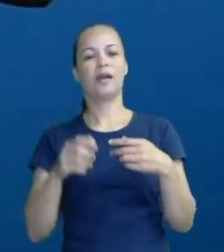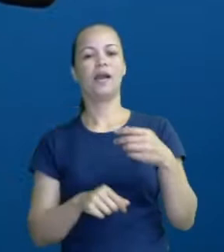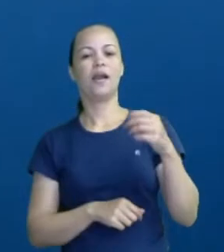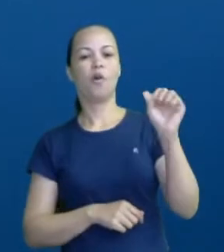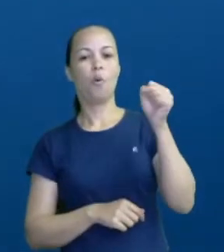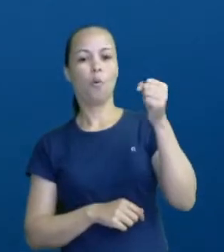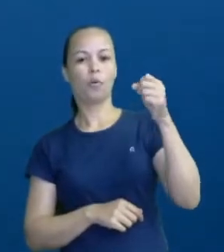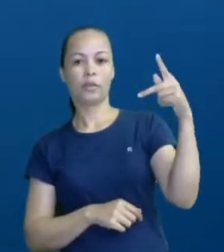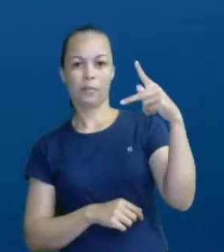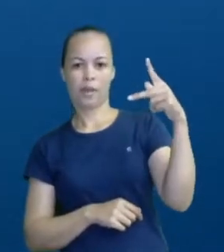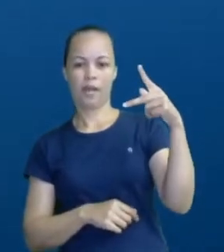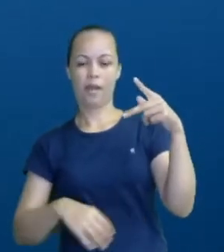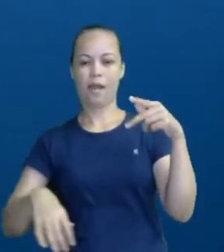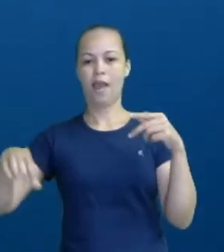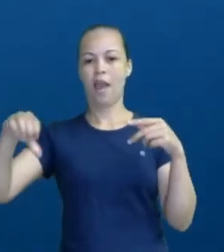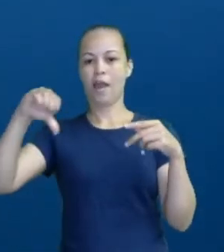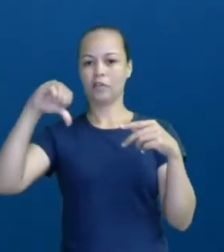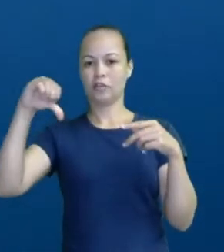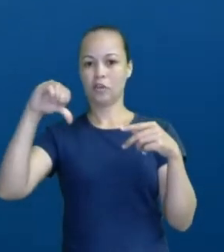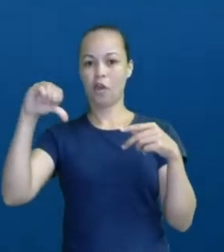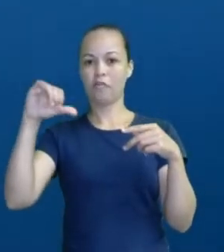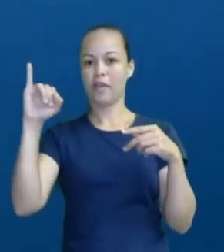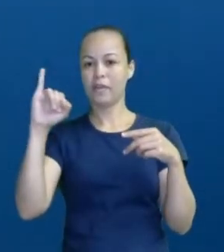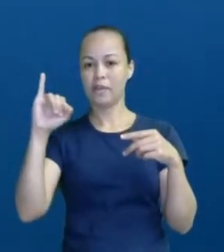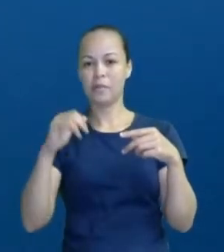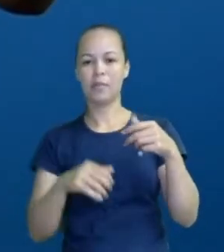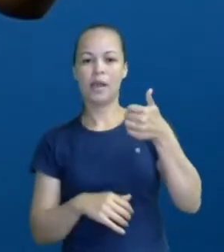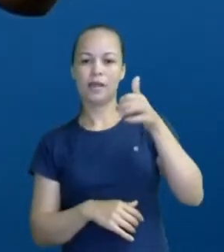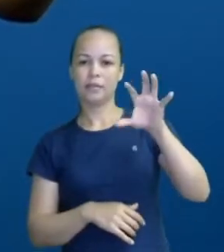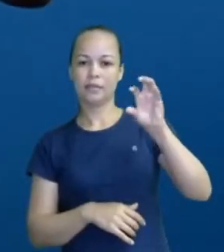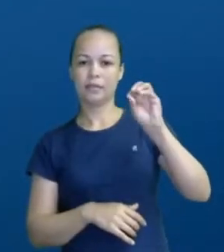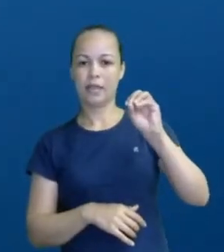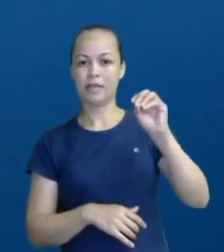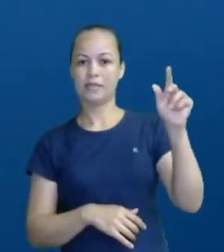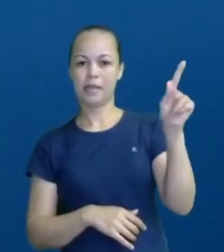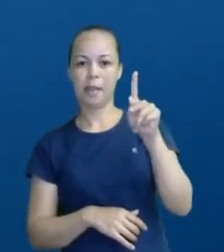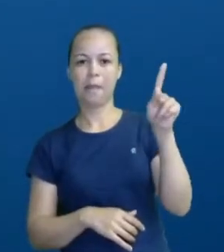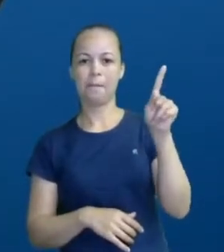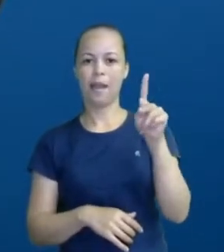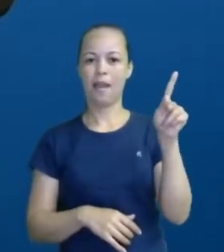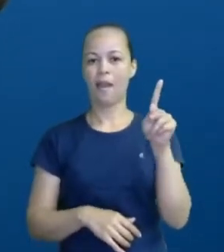par, 9 é ímpar, 10 é